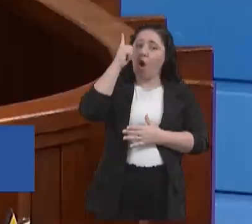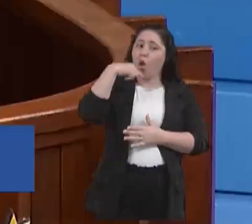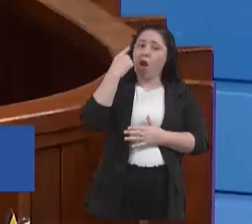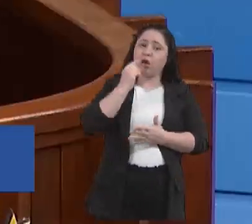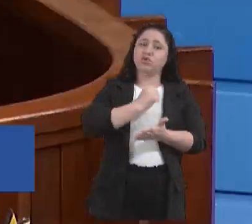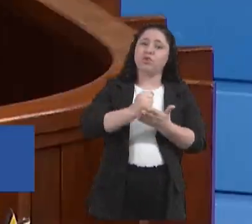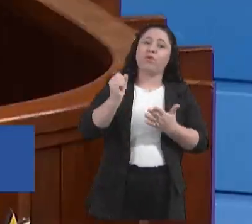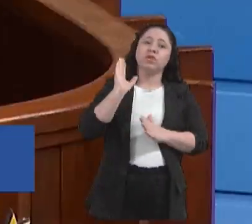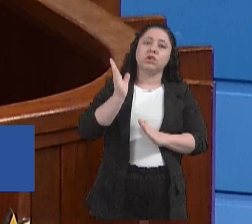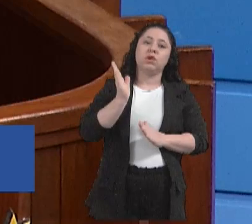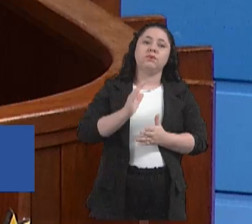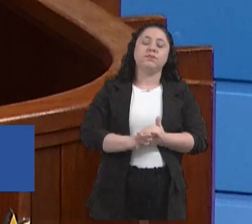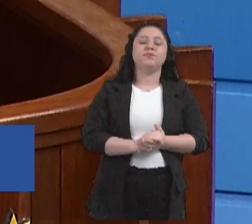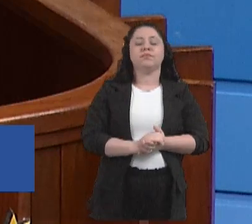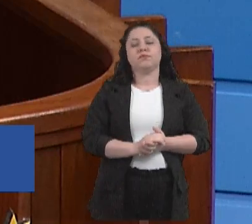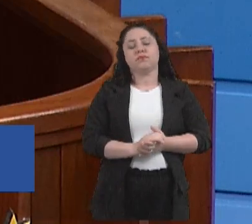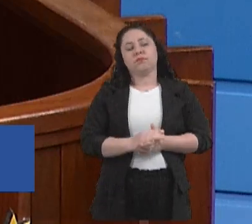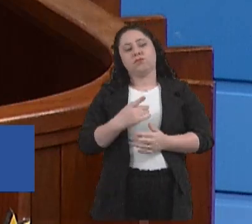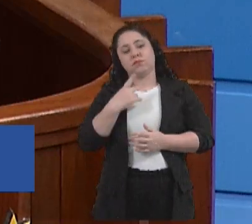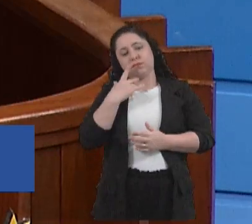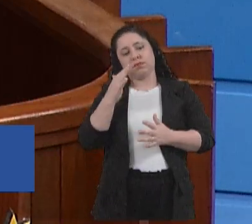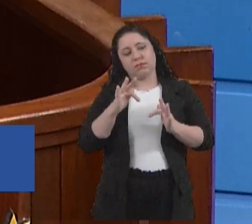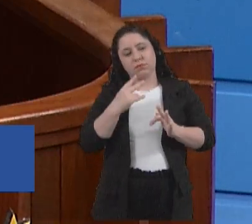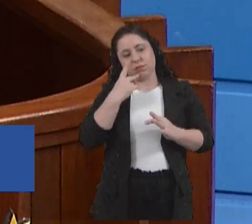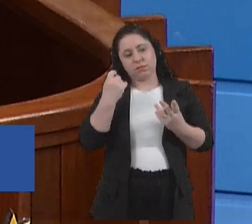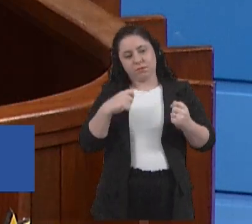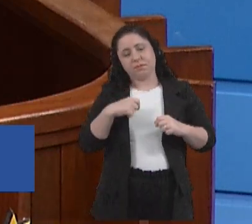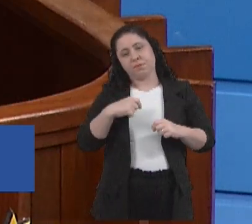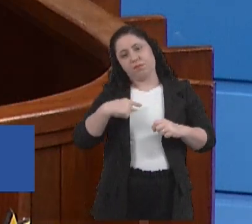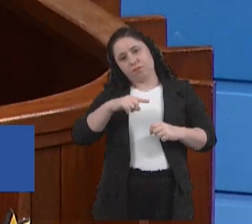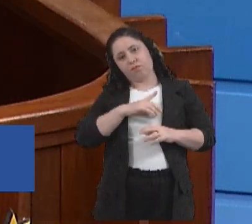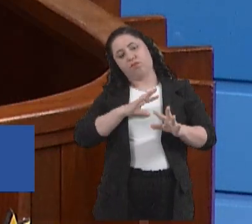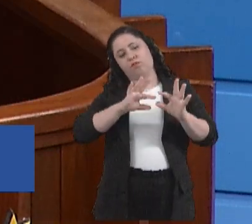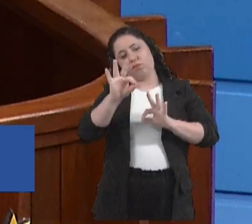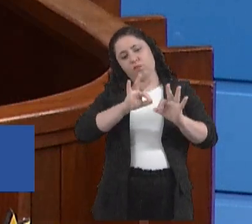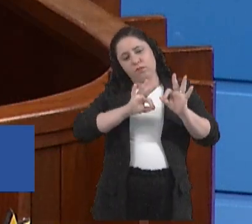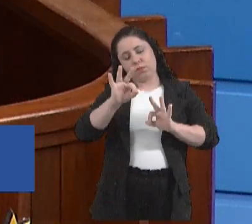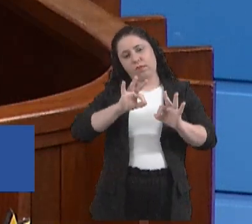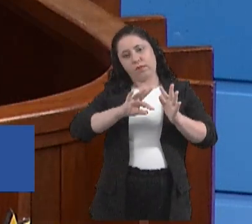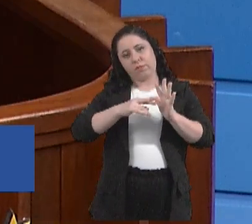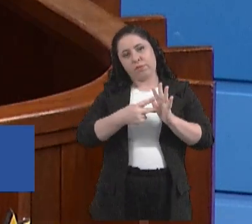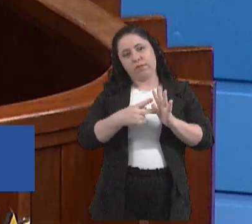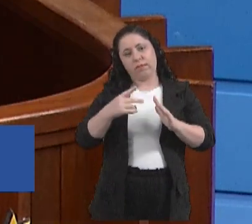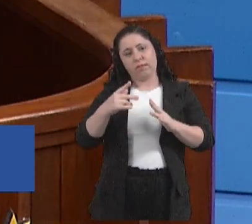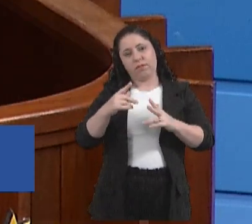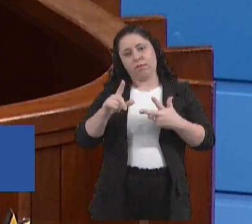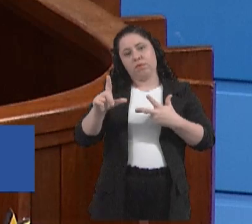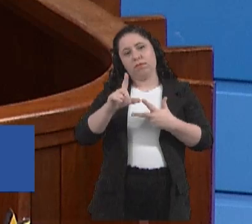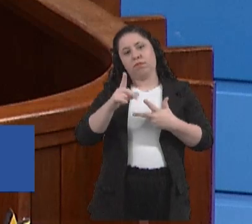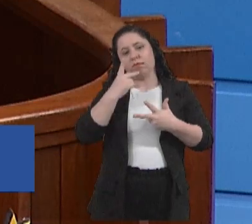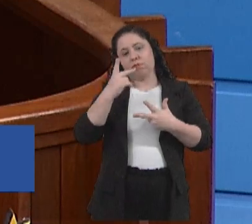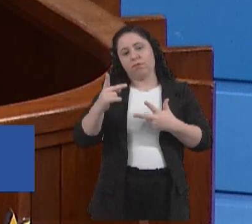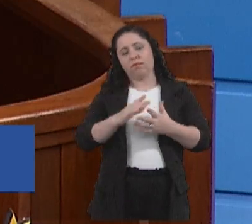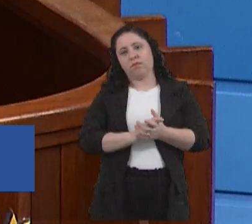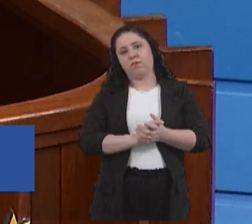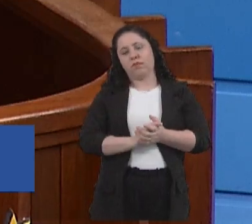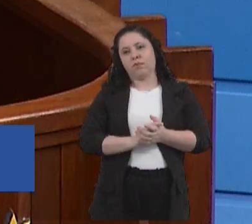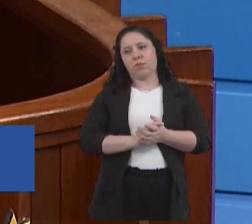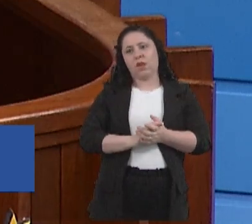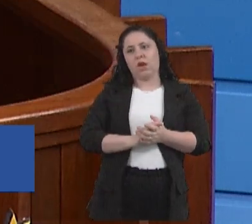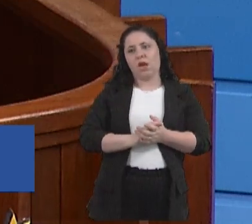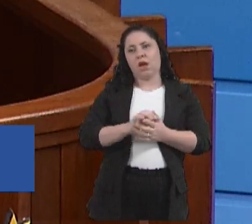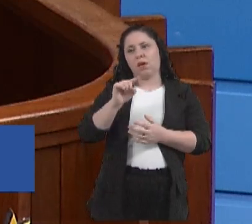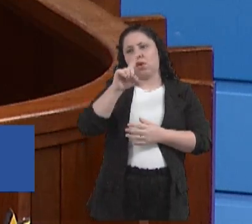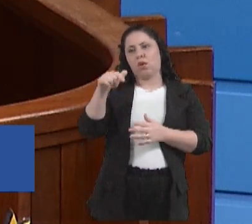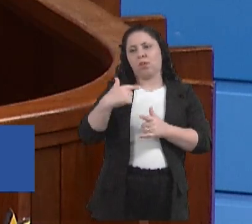finalizar dizendo que precisamos restabelecer o sentido do parlamento, como disse o Kemp. Questões pessoais têm que ser